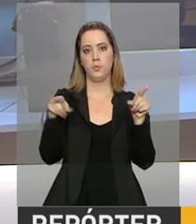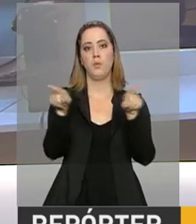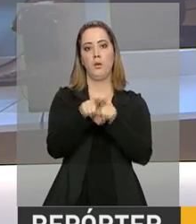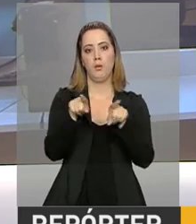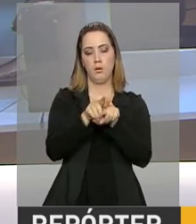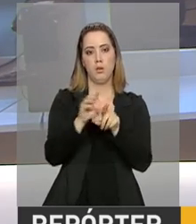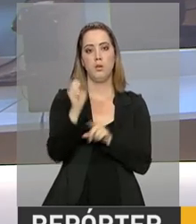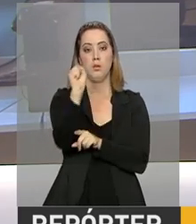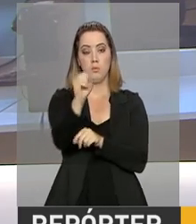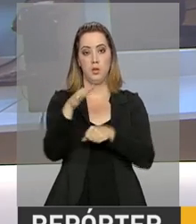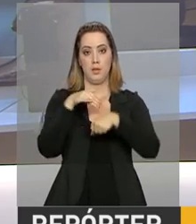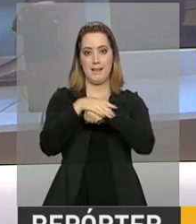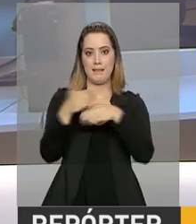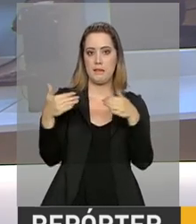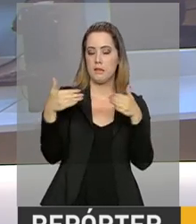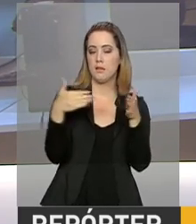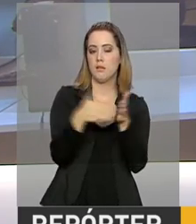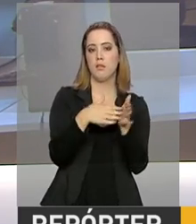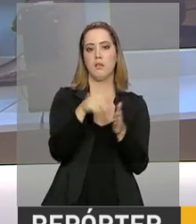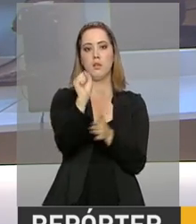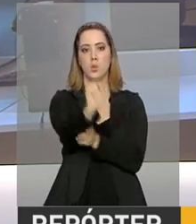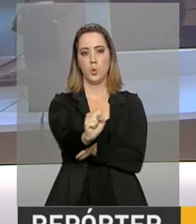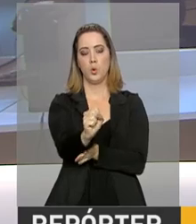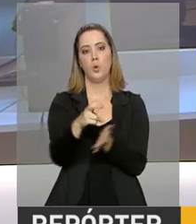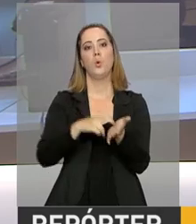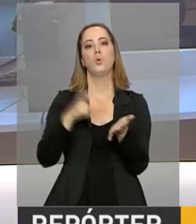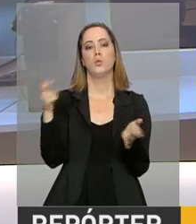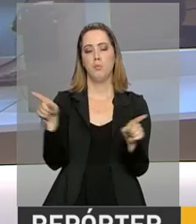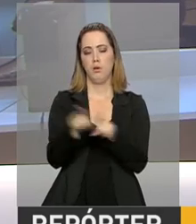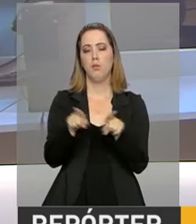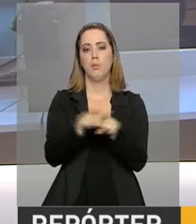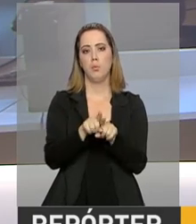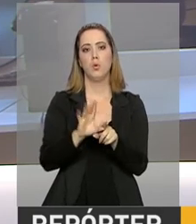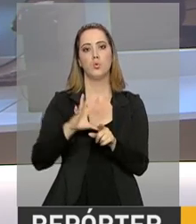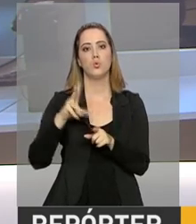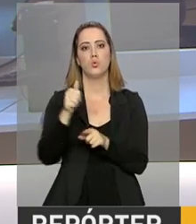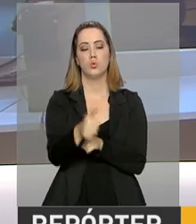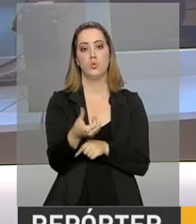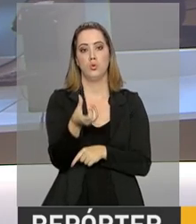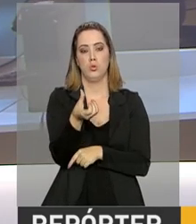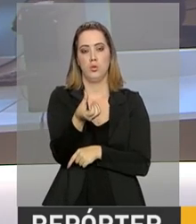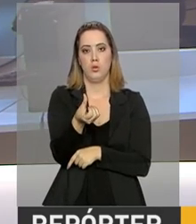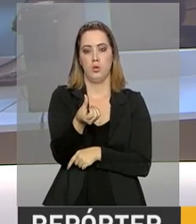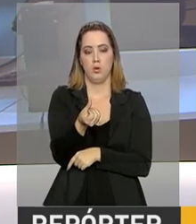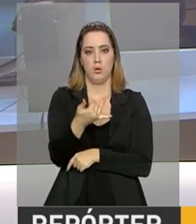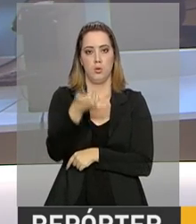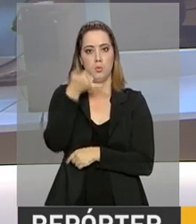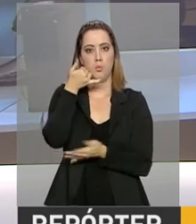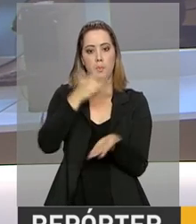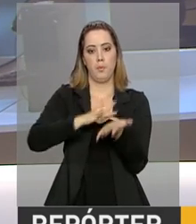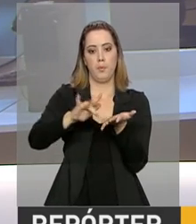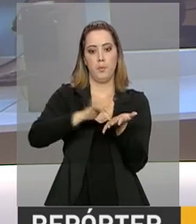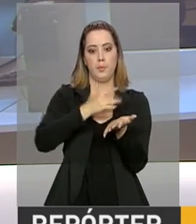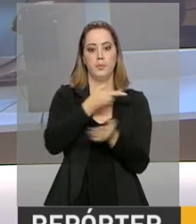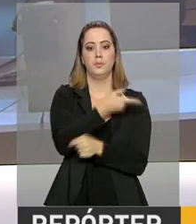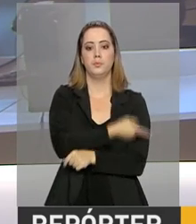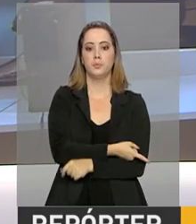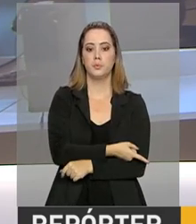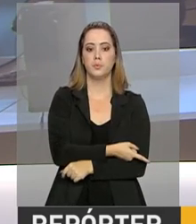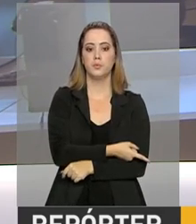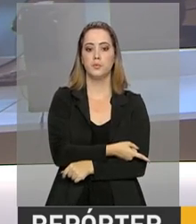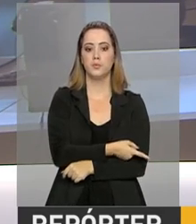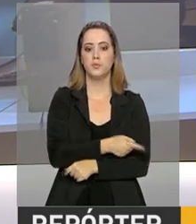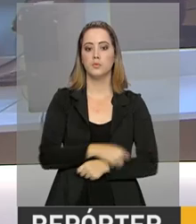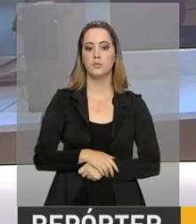plantão das 8 da noite às 8 da manhã pelo telefone celular 61 9 na frente 81